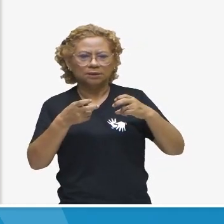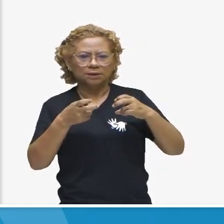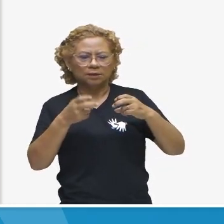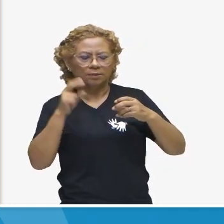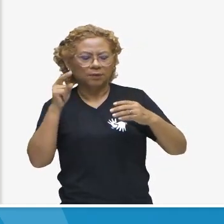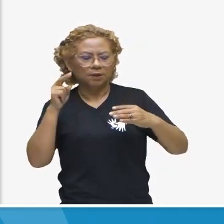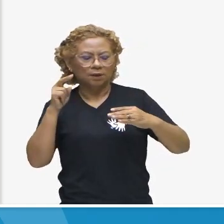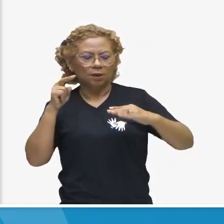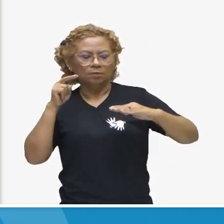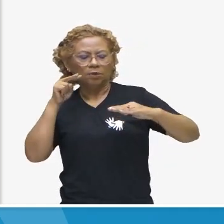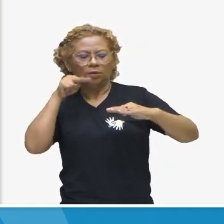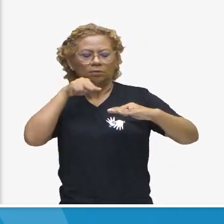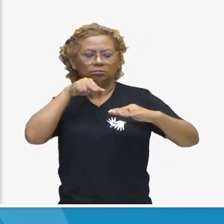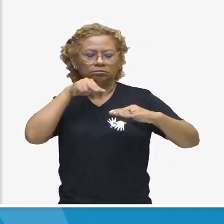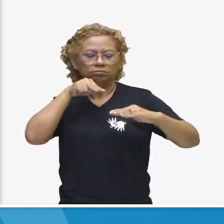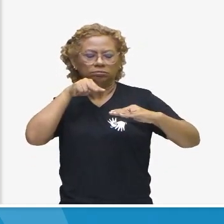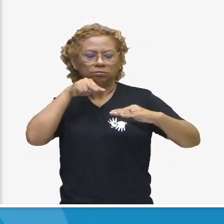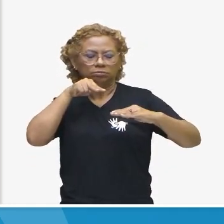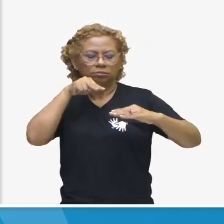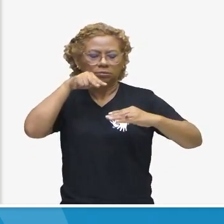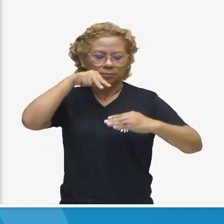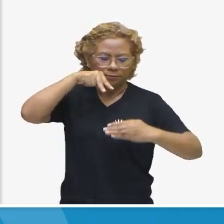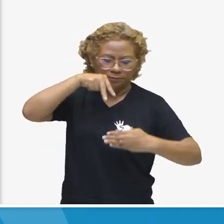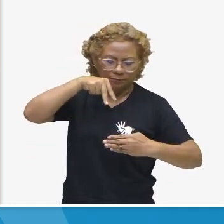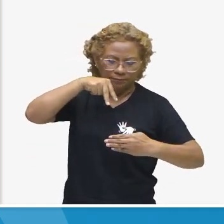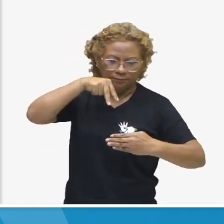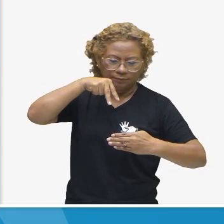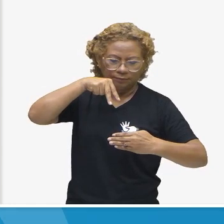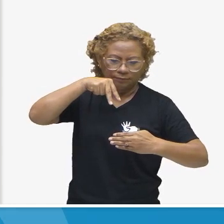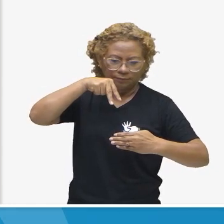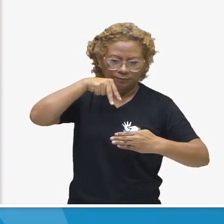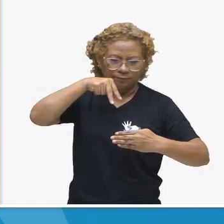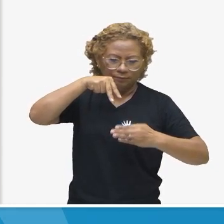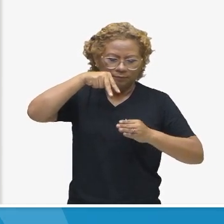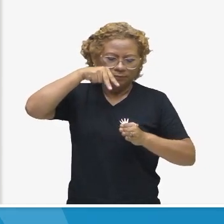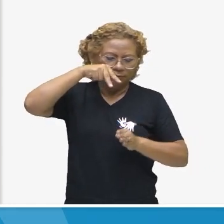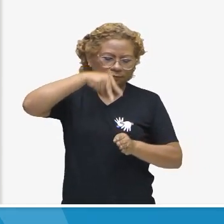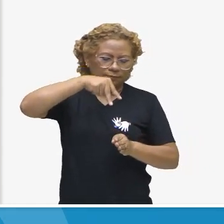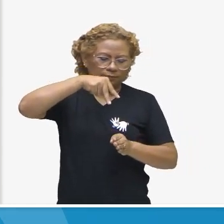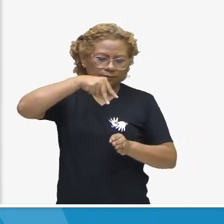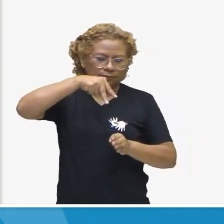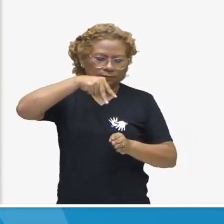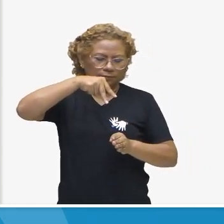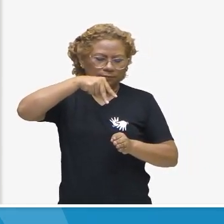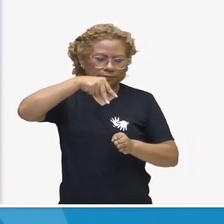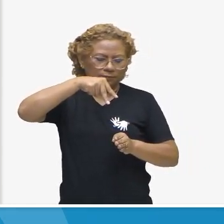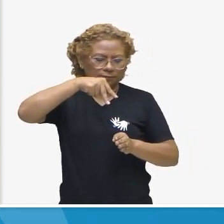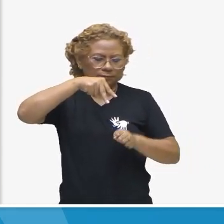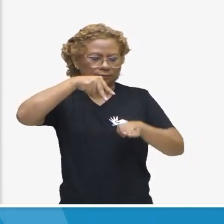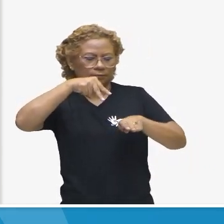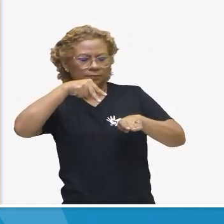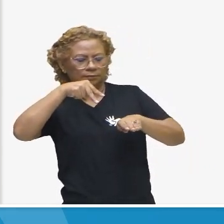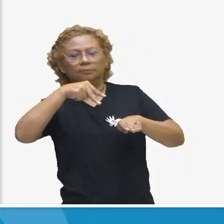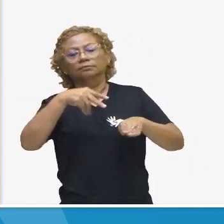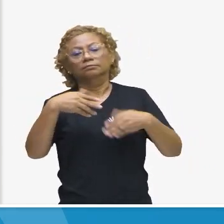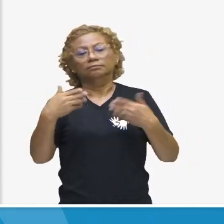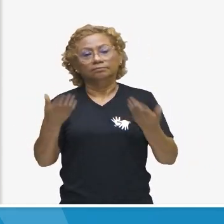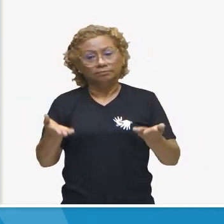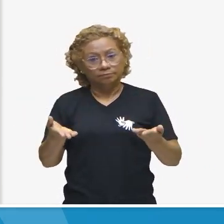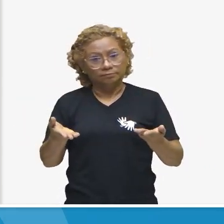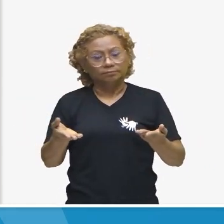olho a figura na lateral dela, que é o que a gente está vendo aqui, ó. Perceba que eu estou olhando aqui na lateral, tá? Então, quando eu